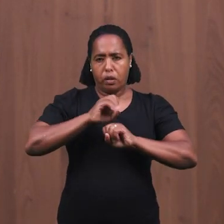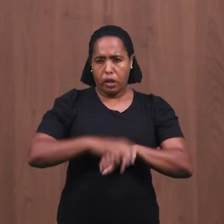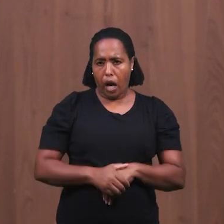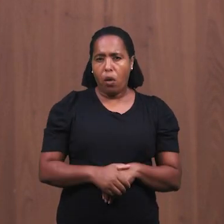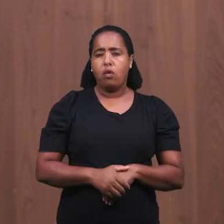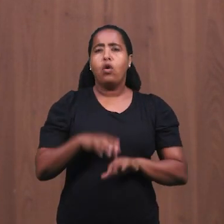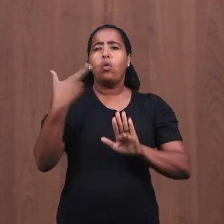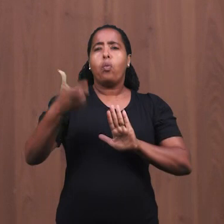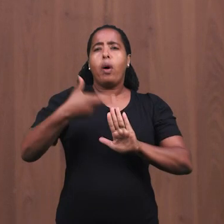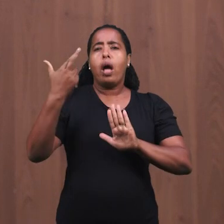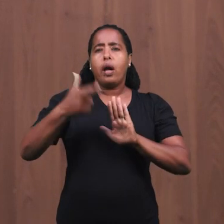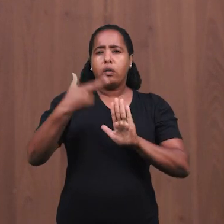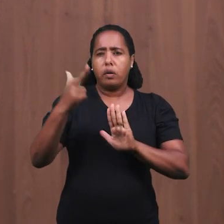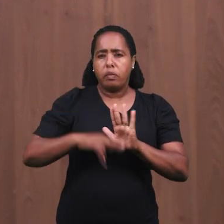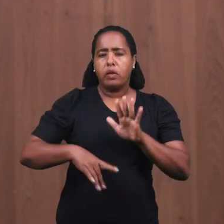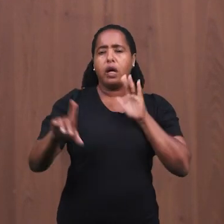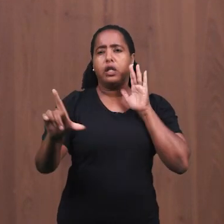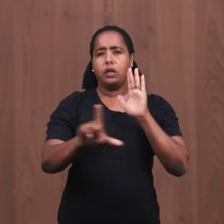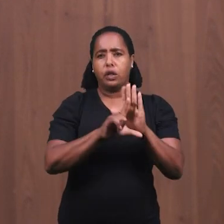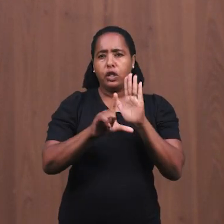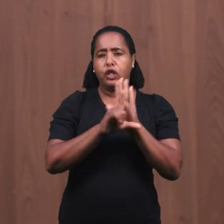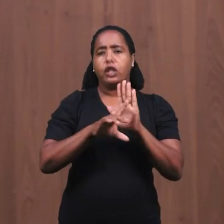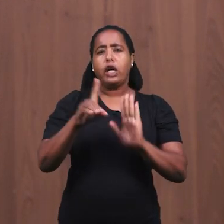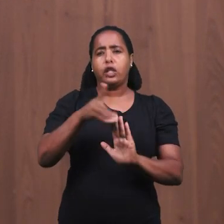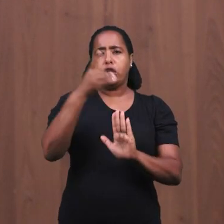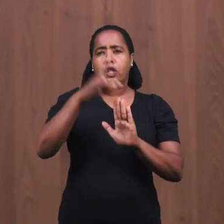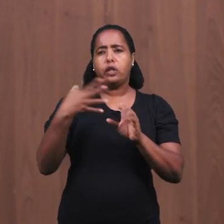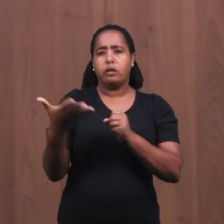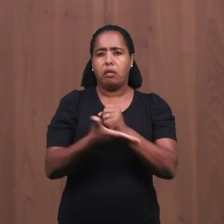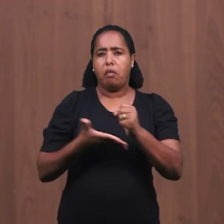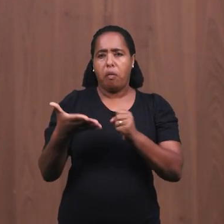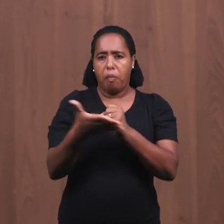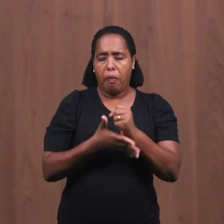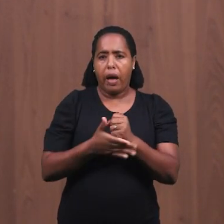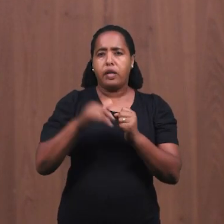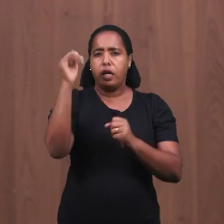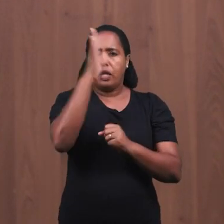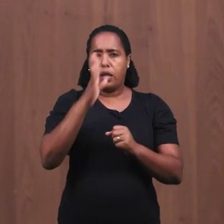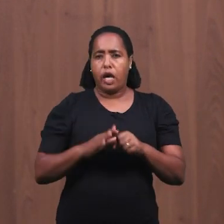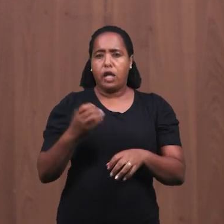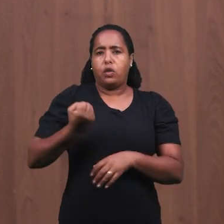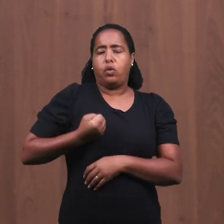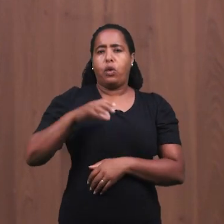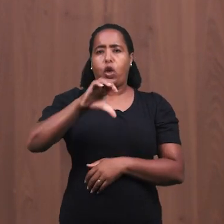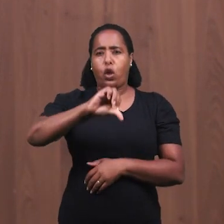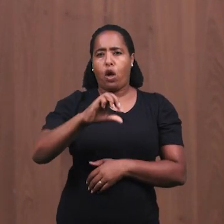Somos regulados pela Lei de Diretrizes e Bases da Educação Nacional número